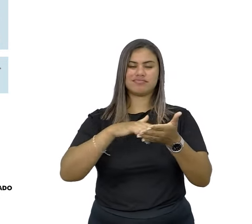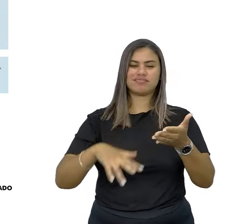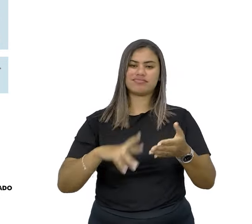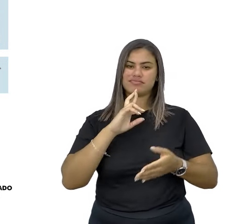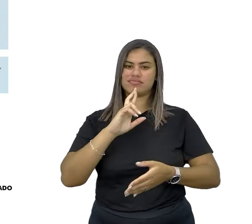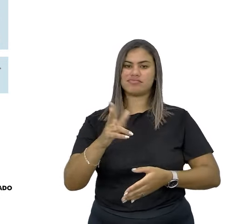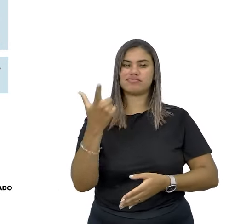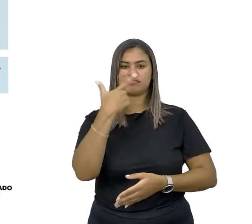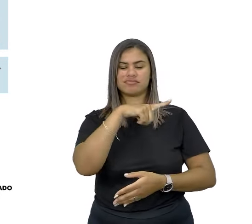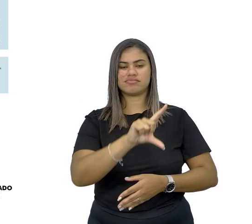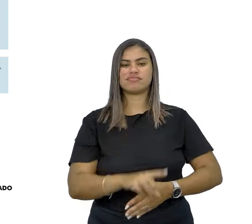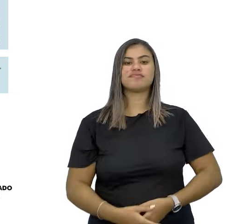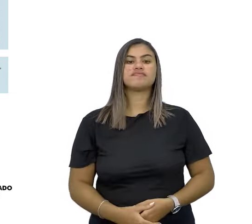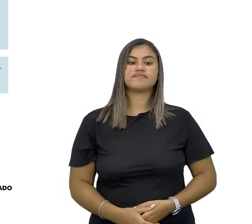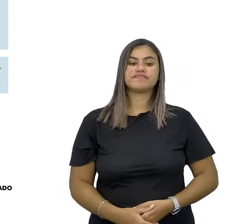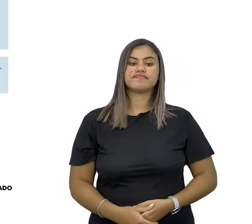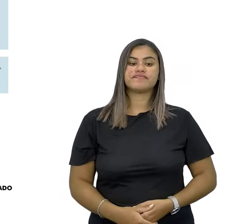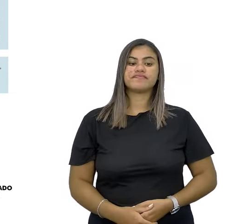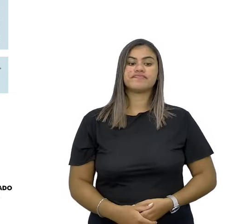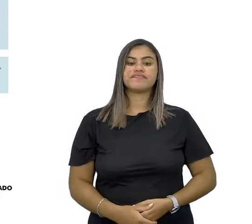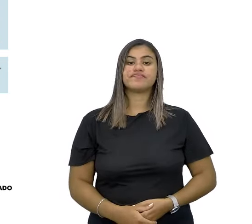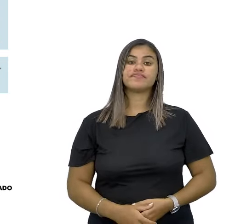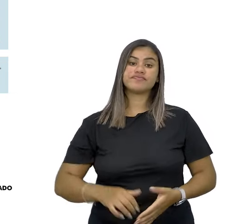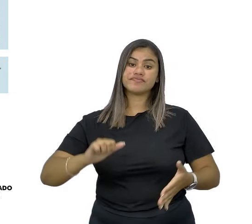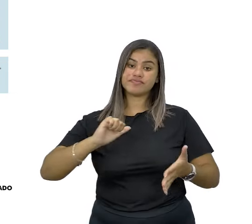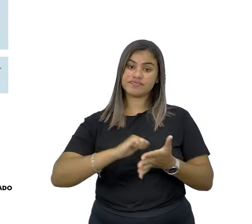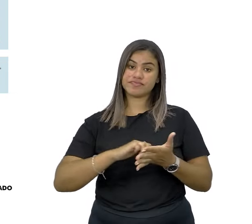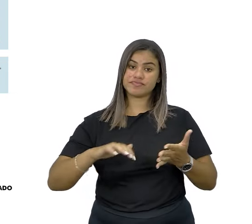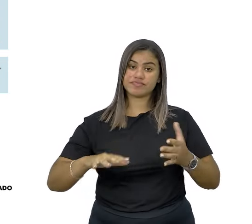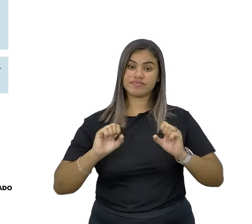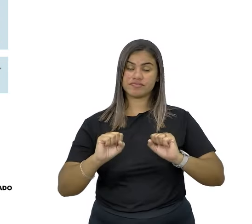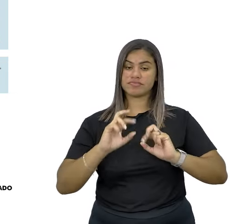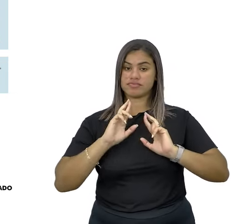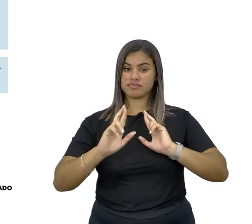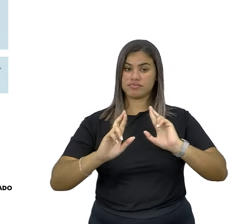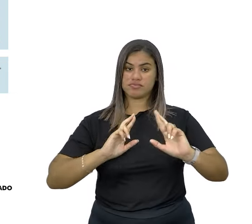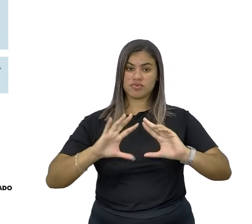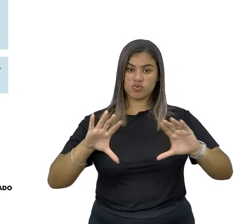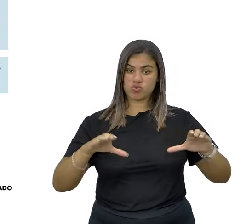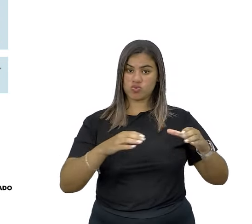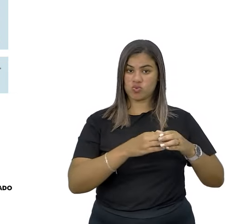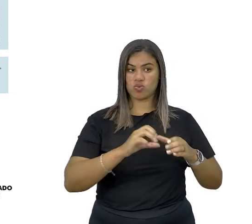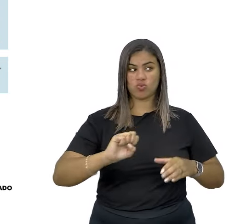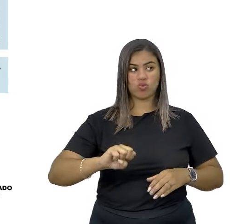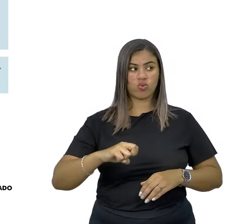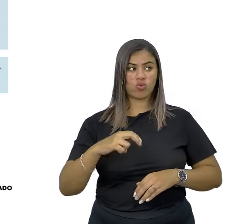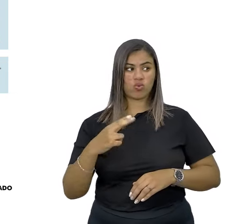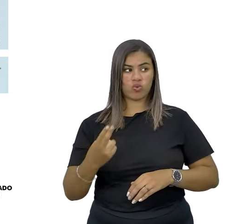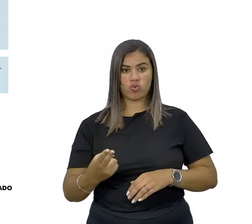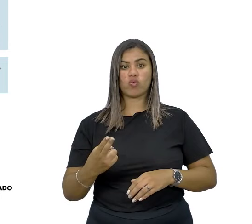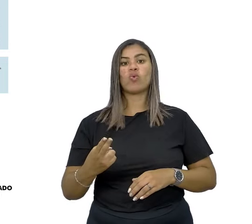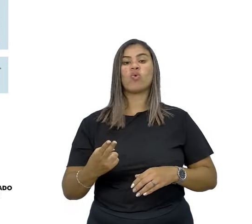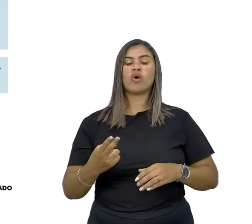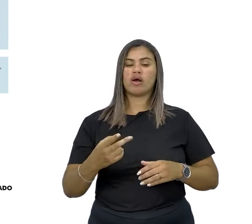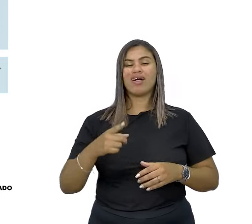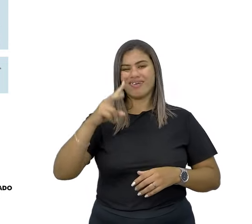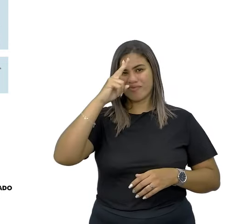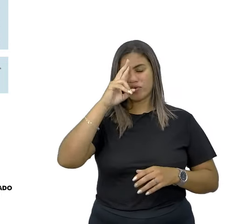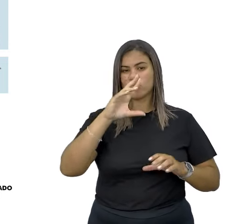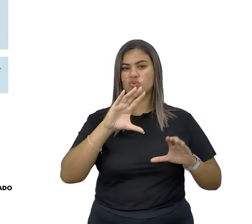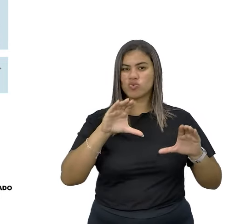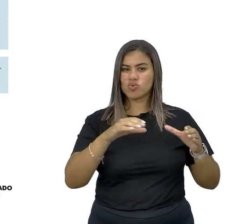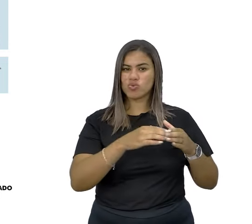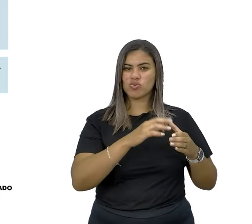propostas nas aulas 7 e 8. Essa atividade pode ser respondida de maneira coletiva. Observem que essa questão de responder de